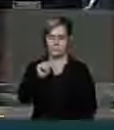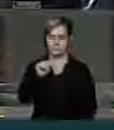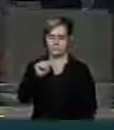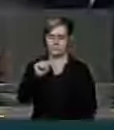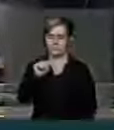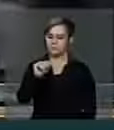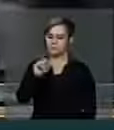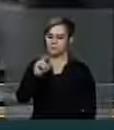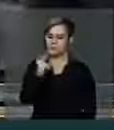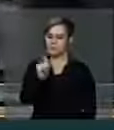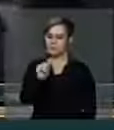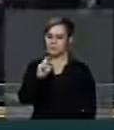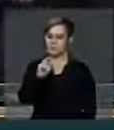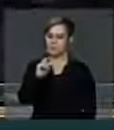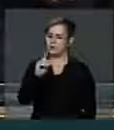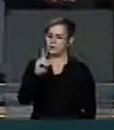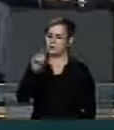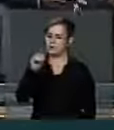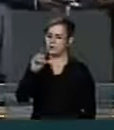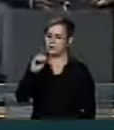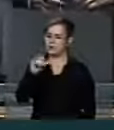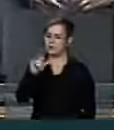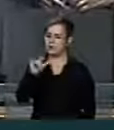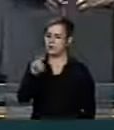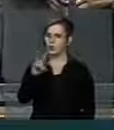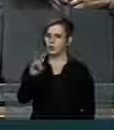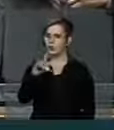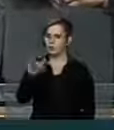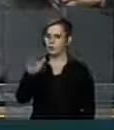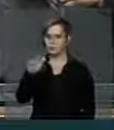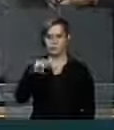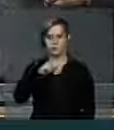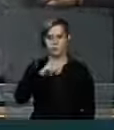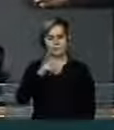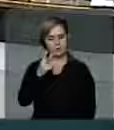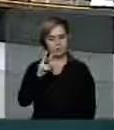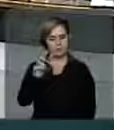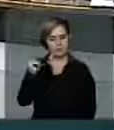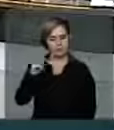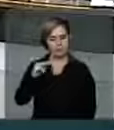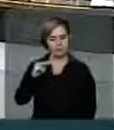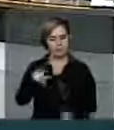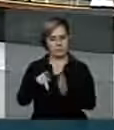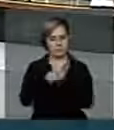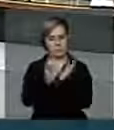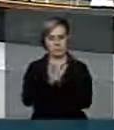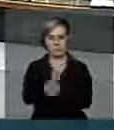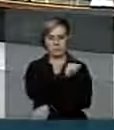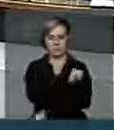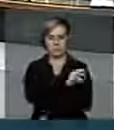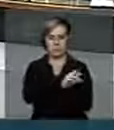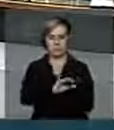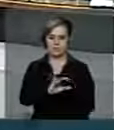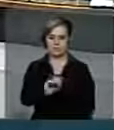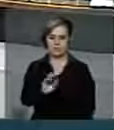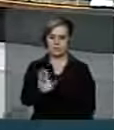Oliveira, do PSD do Rio de Janeiro. Vossa Excelência dispõe de até 25 minutos. Obrigado,